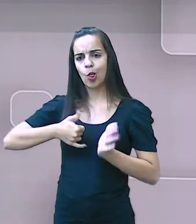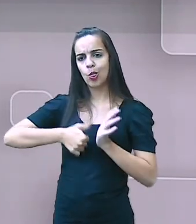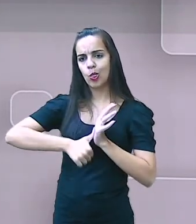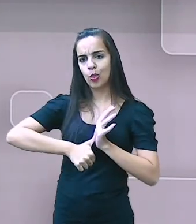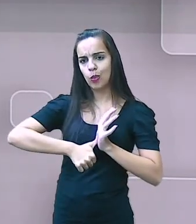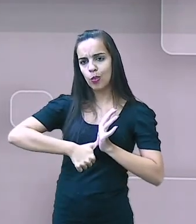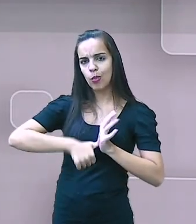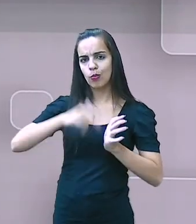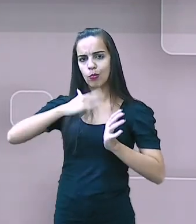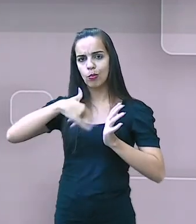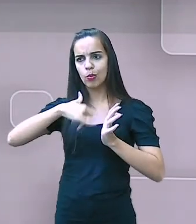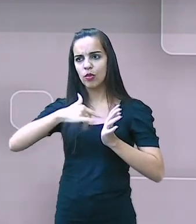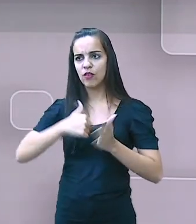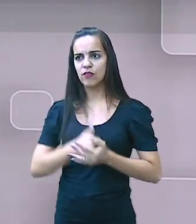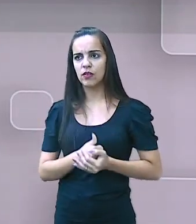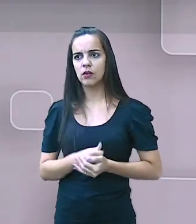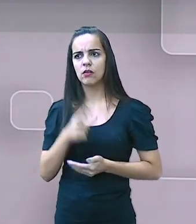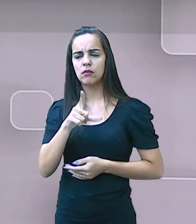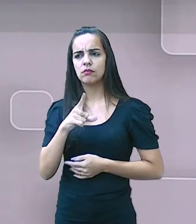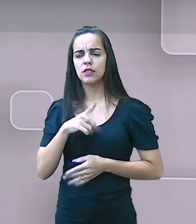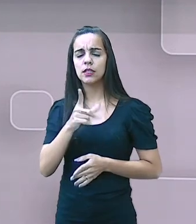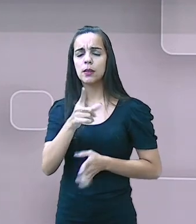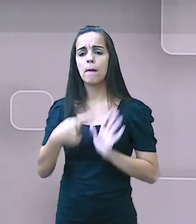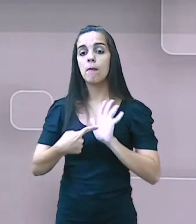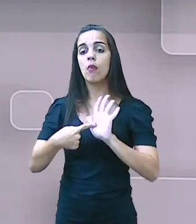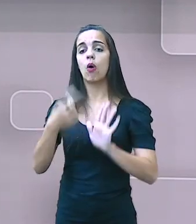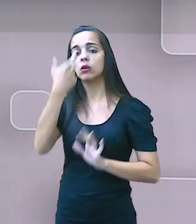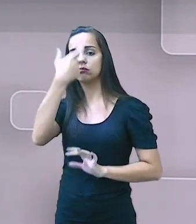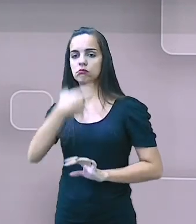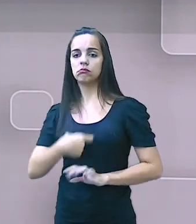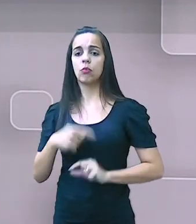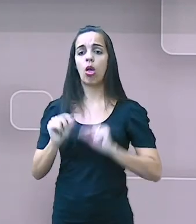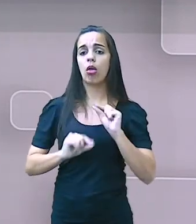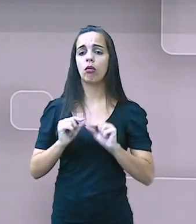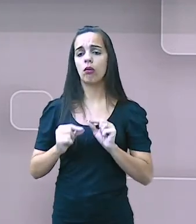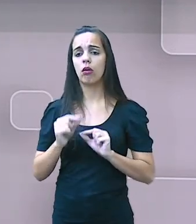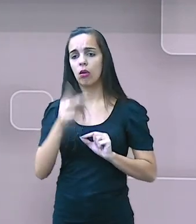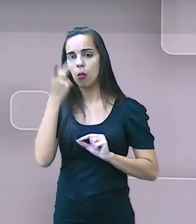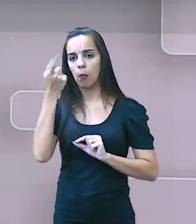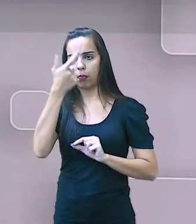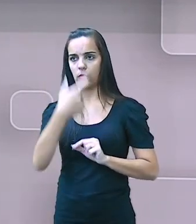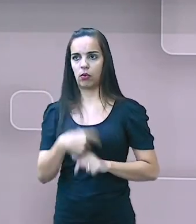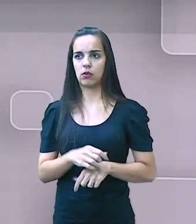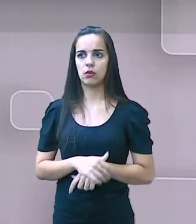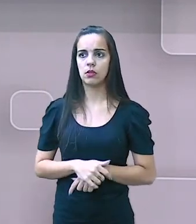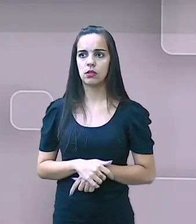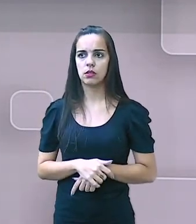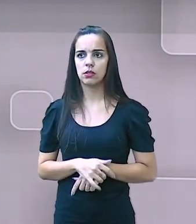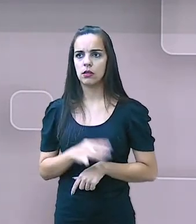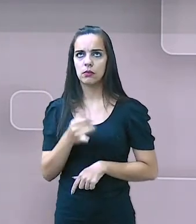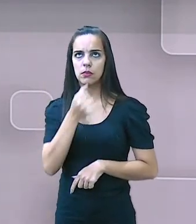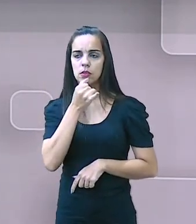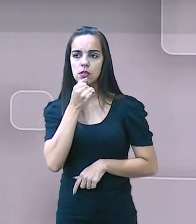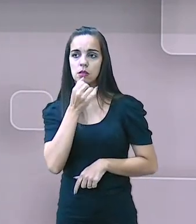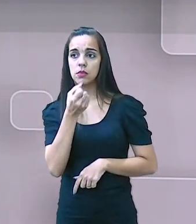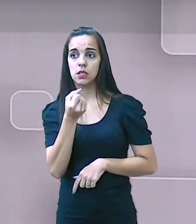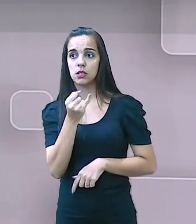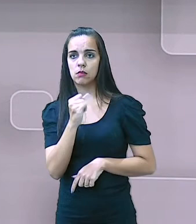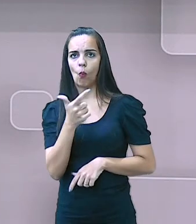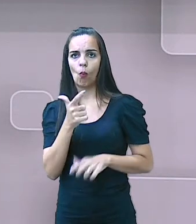documentos que nos identificam, né? Esses documentos, não existem